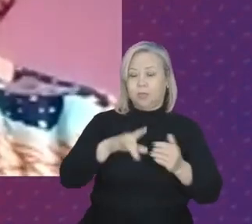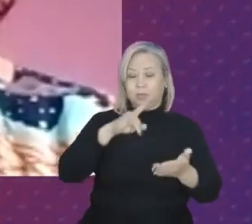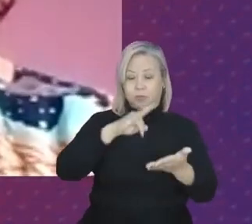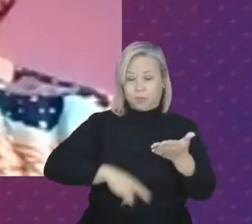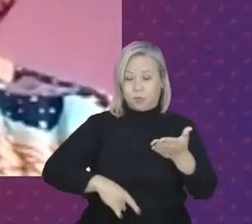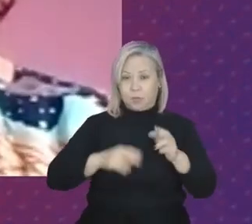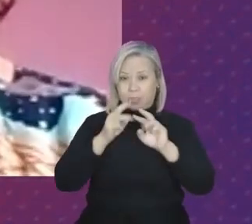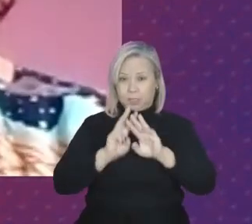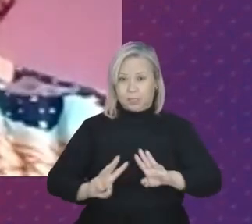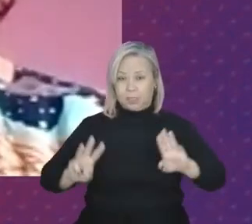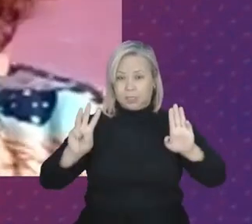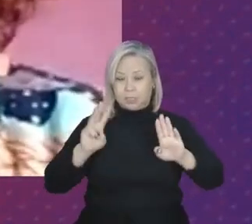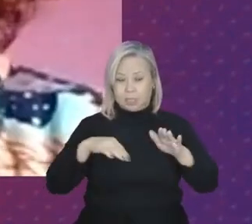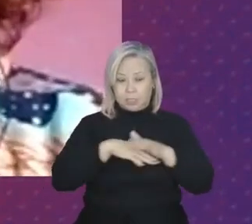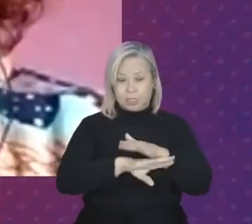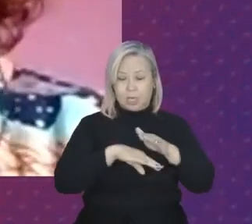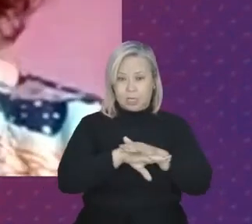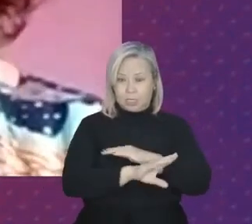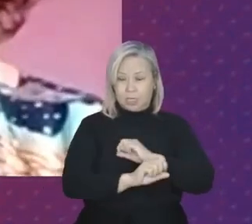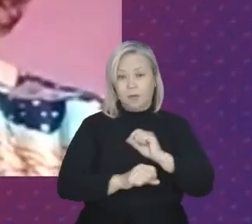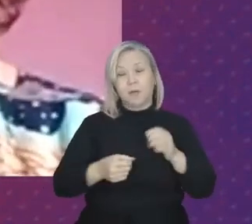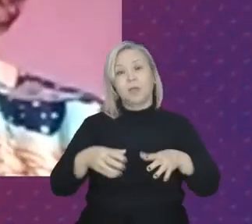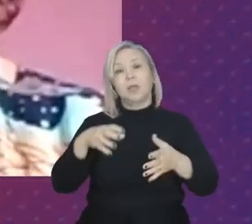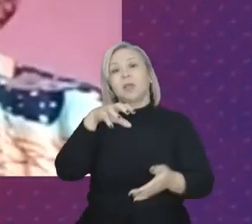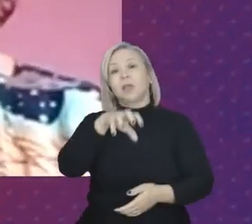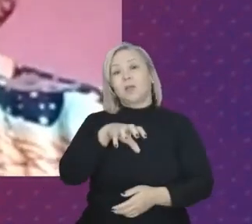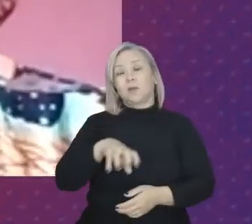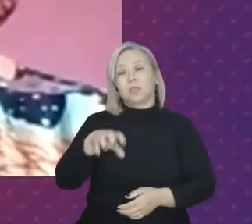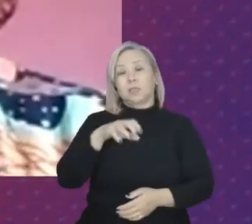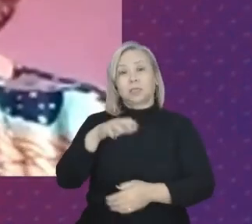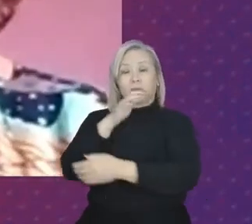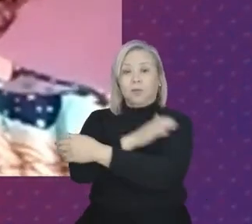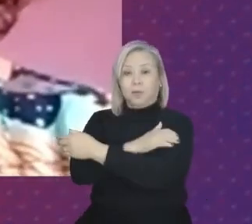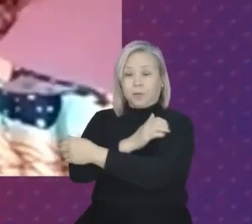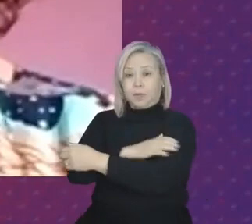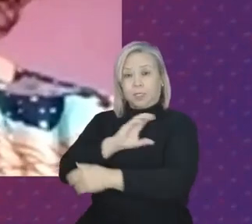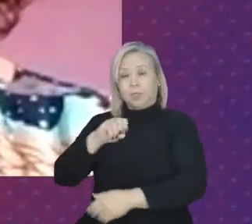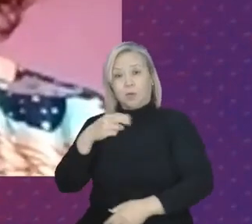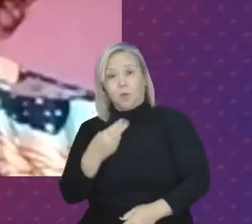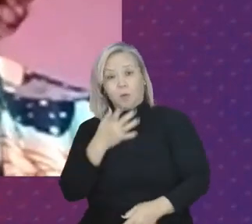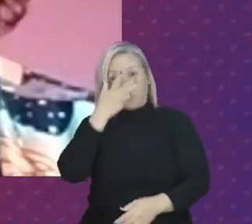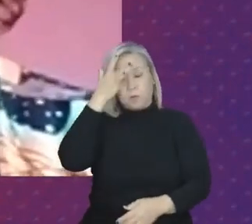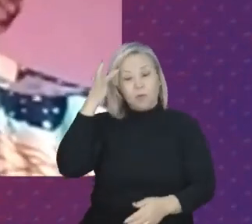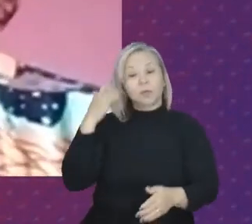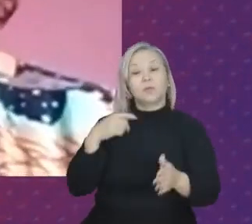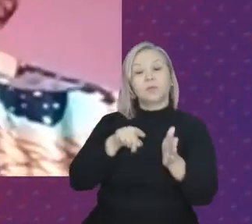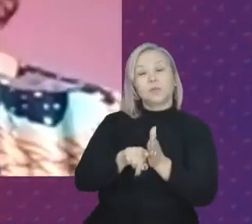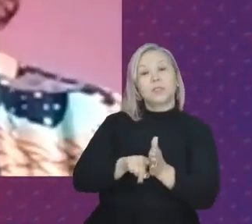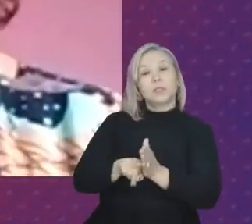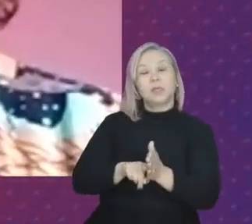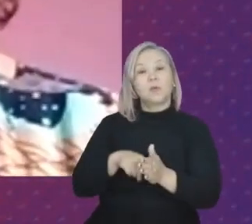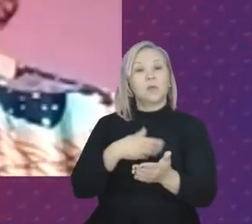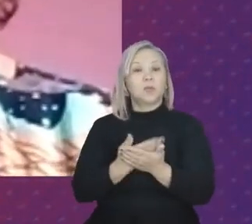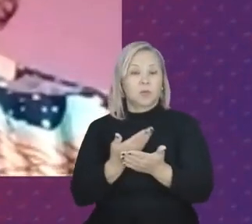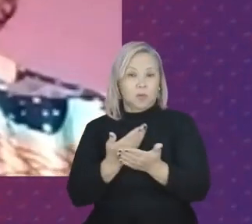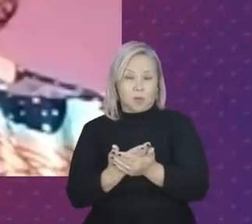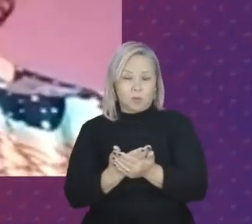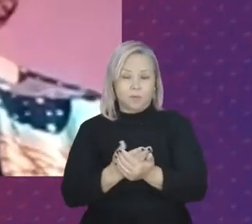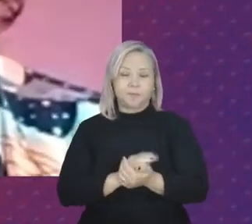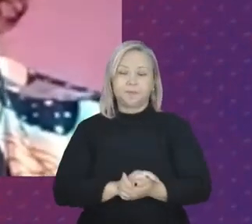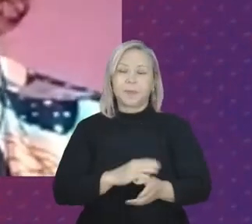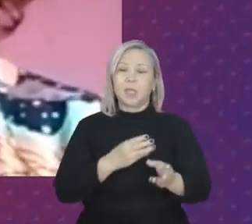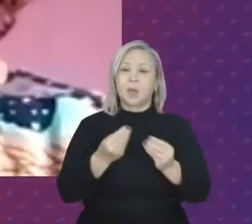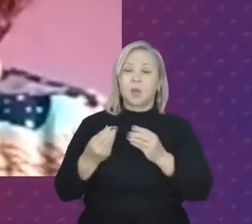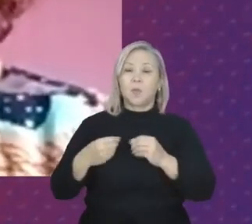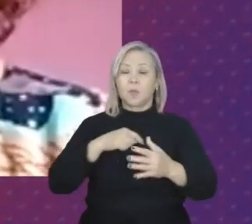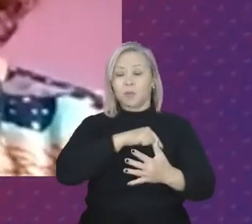e arquivos, sobretudo de organizações feministas ou de pessoas e de pesquisadores, mas muito também do